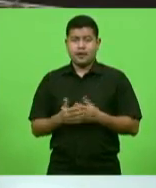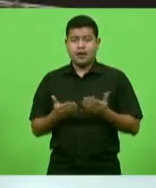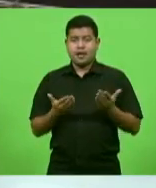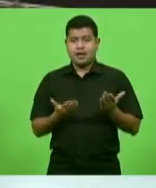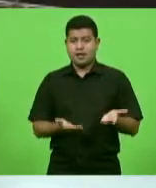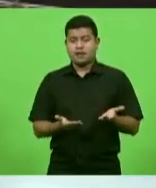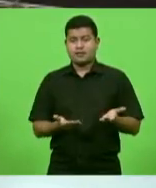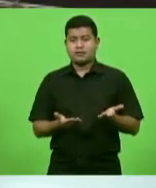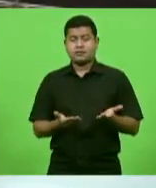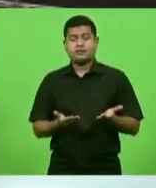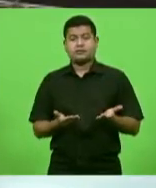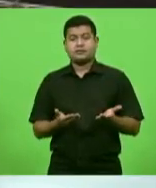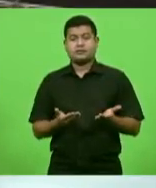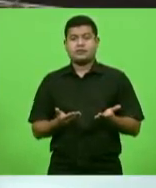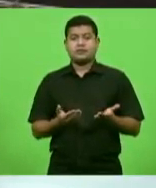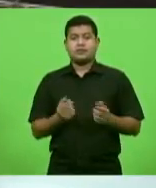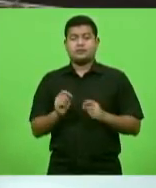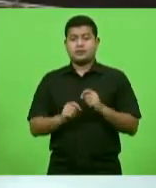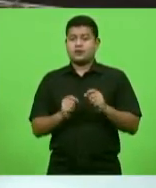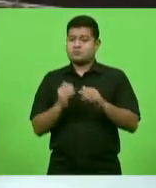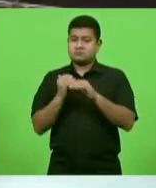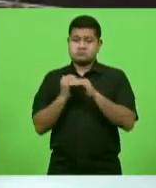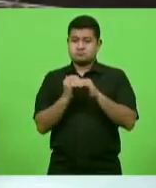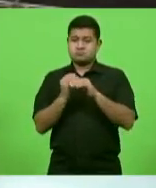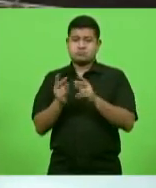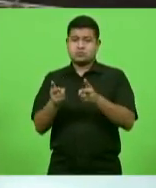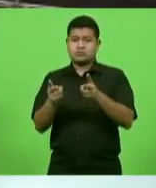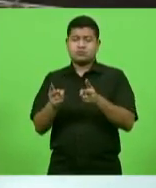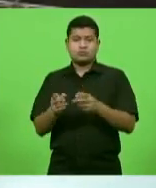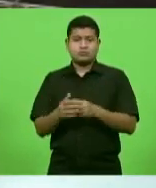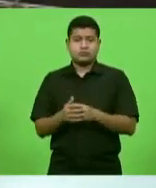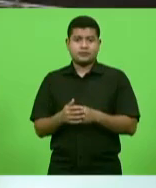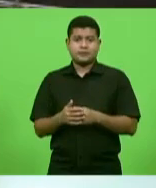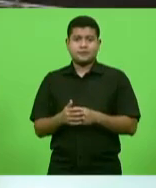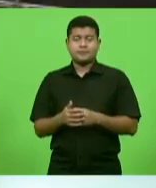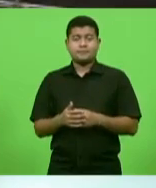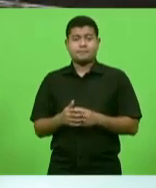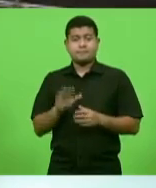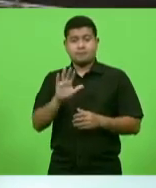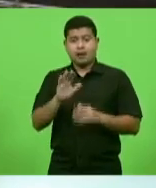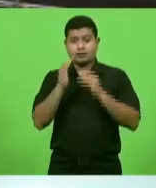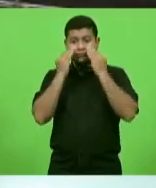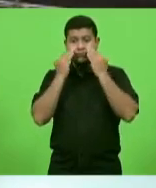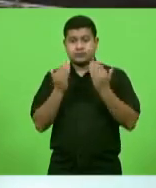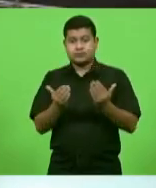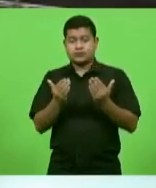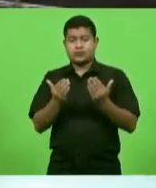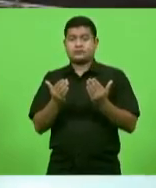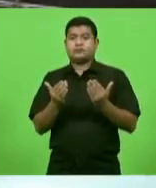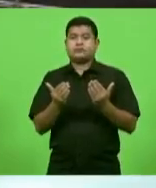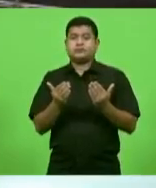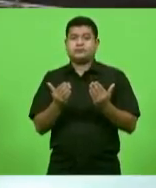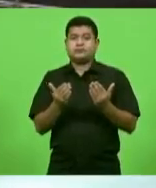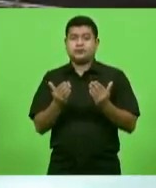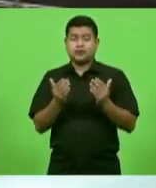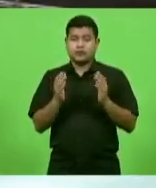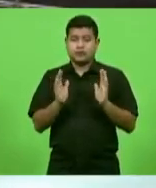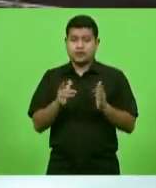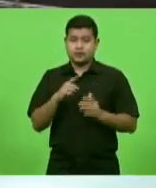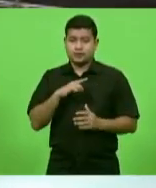uma questão de absoluta coerência Em Diante do exposto abraços